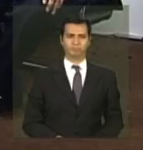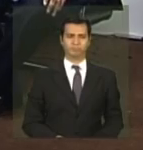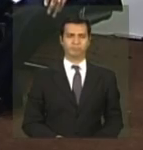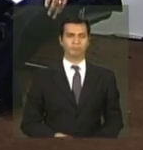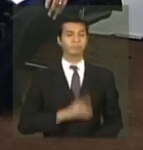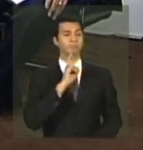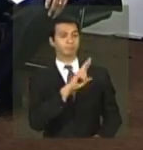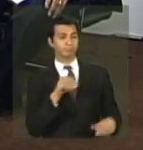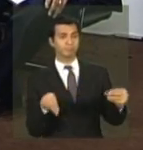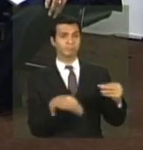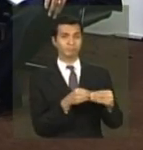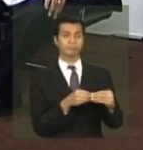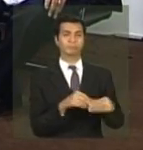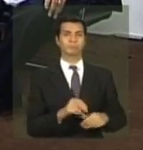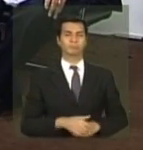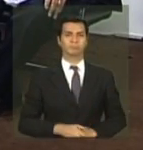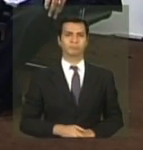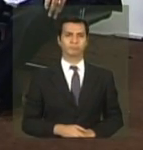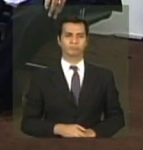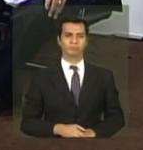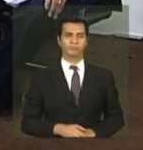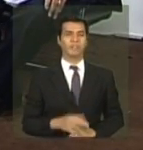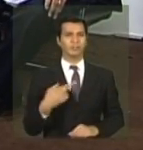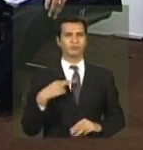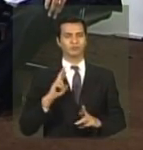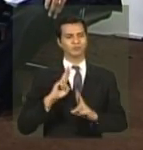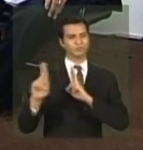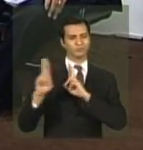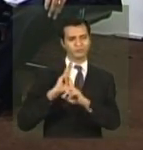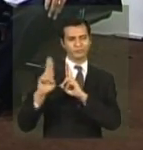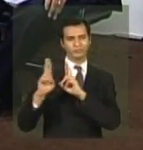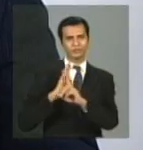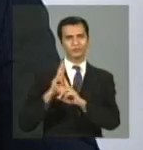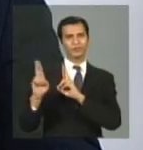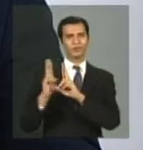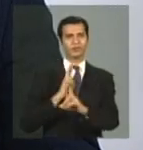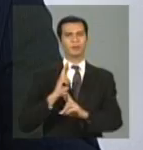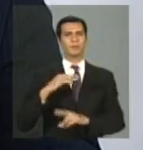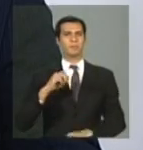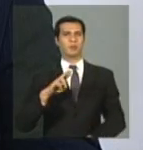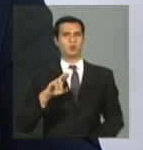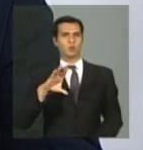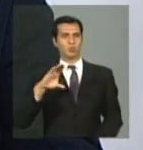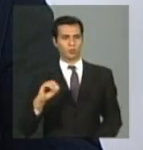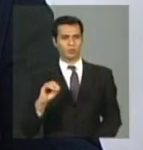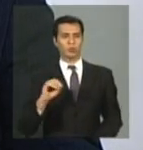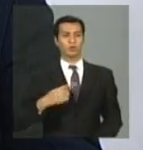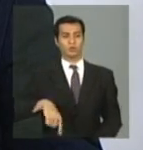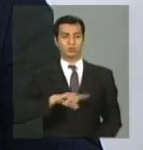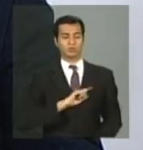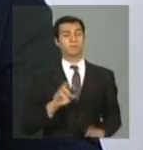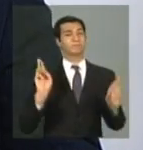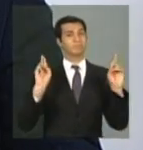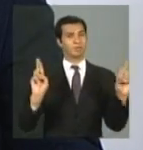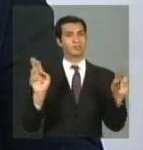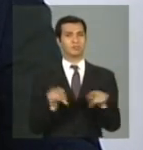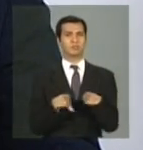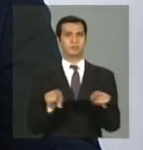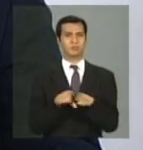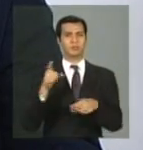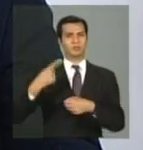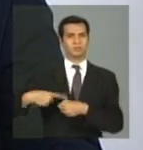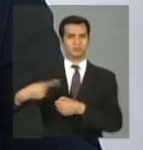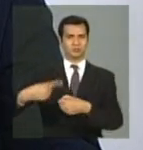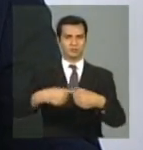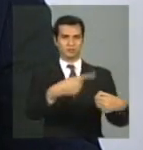Vou bater bola um pouco com o Mauro. Como na realidade, a gente espera que aconteça aí também no nível municipal, que é onde